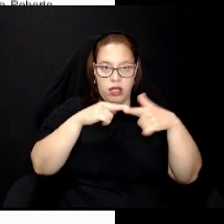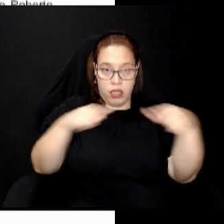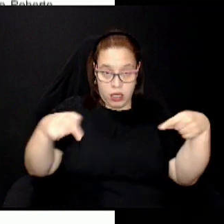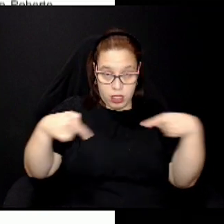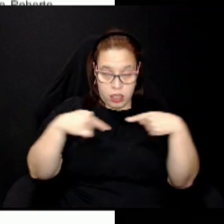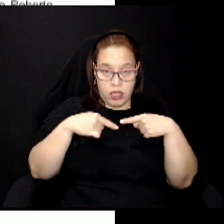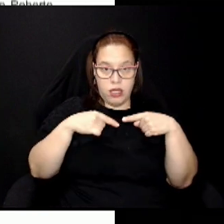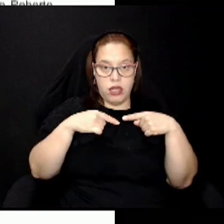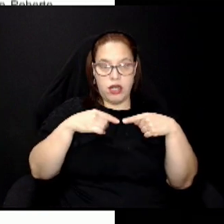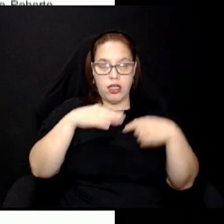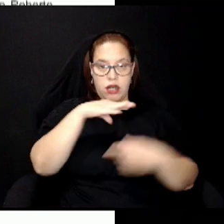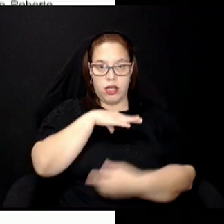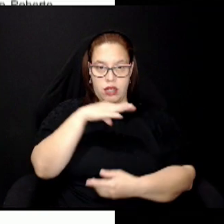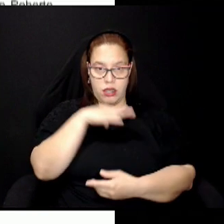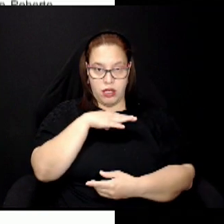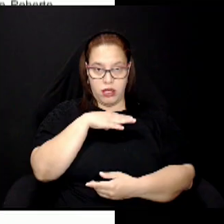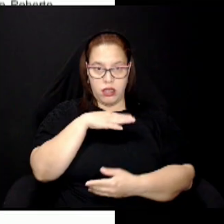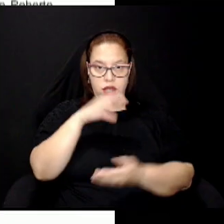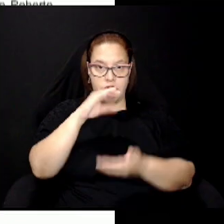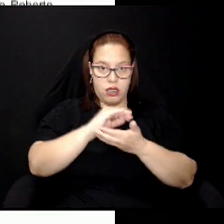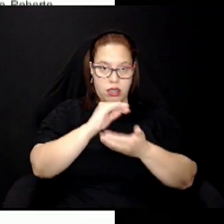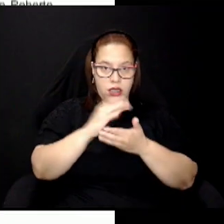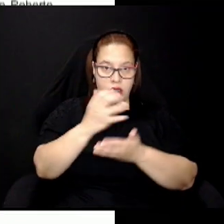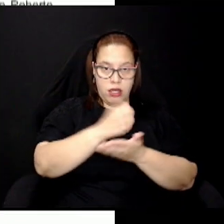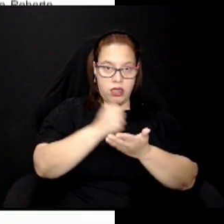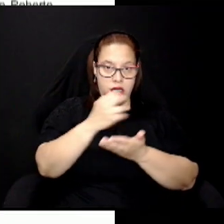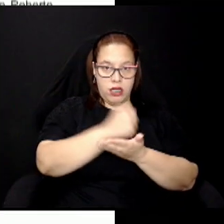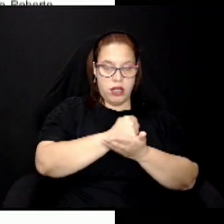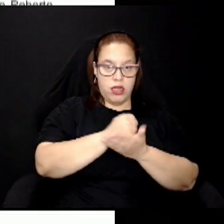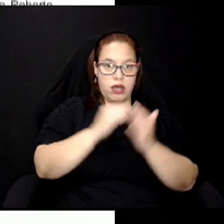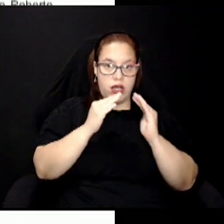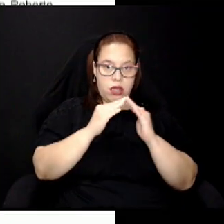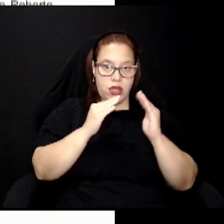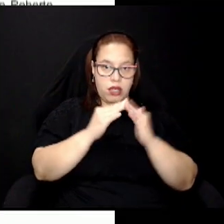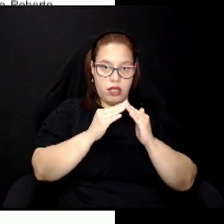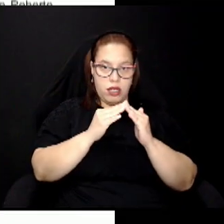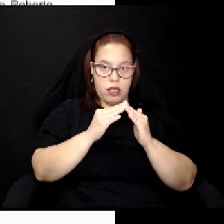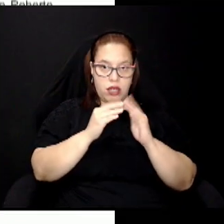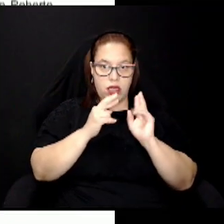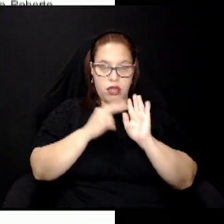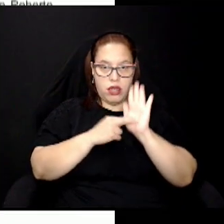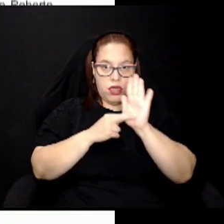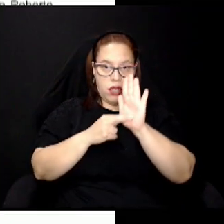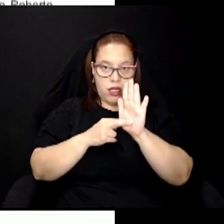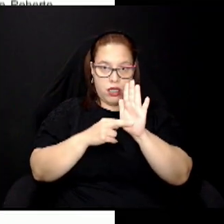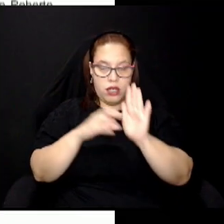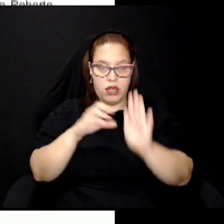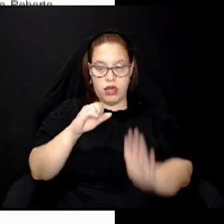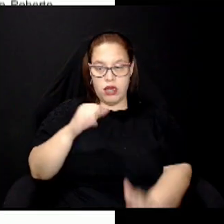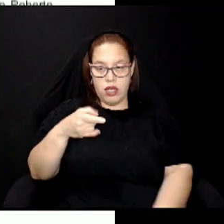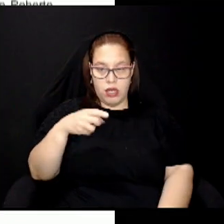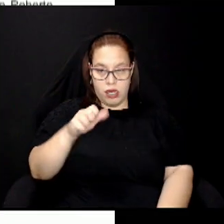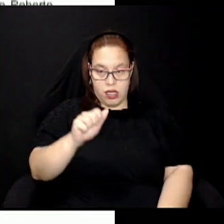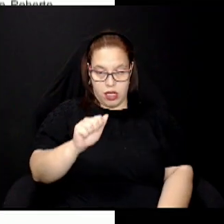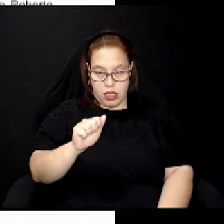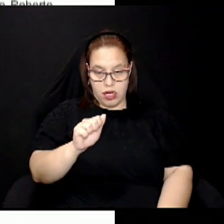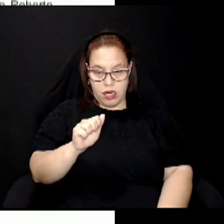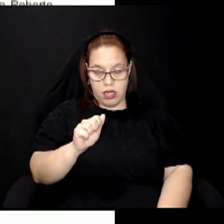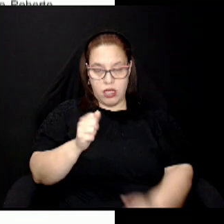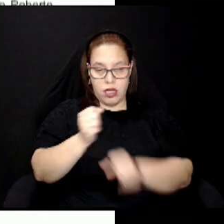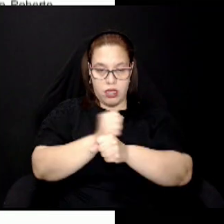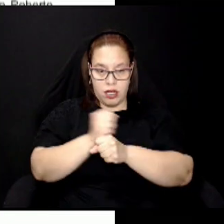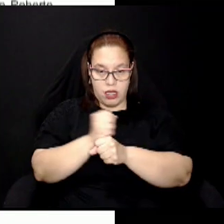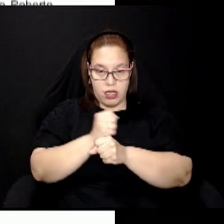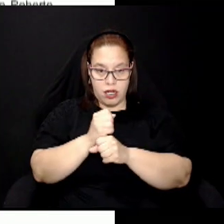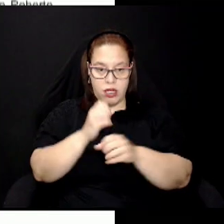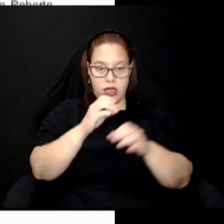municipais ao Fundo de Arrendamento Residencial, representado pela Caixa Econômica Federal, para a construção de